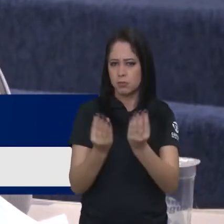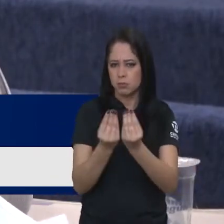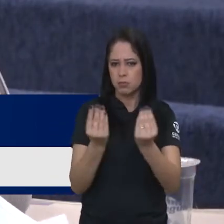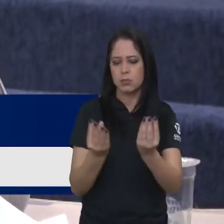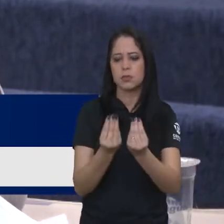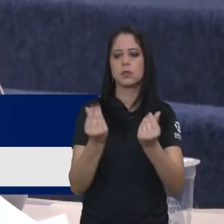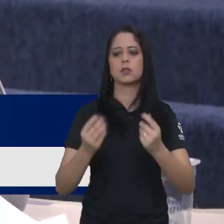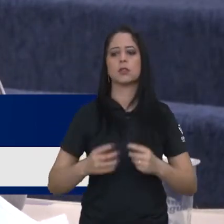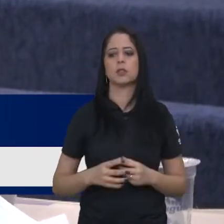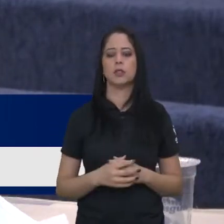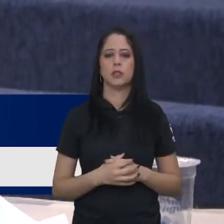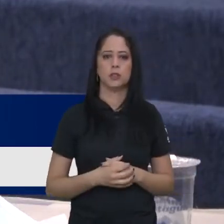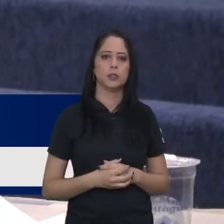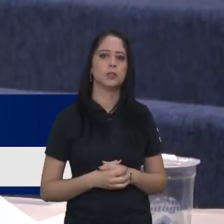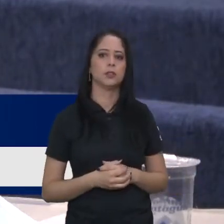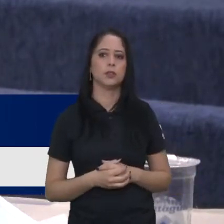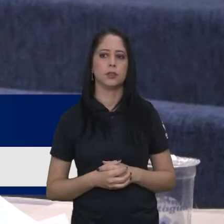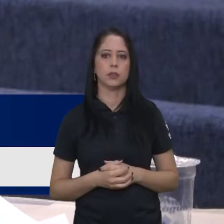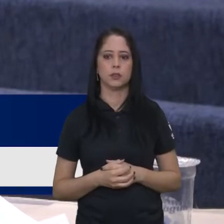necessidade.